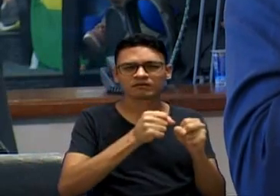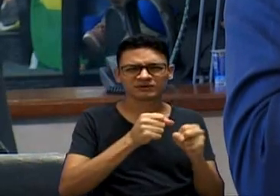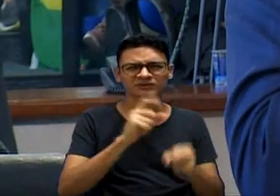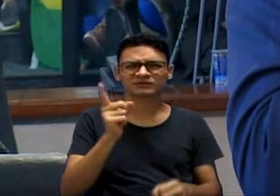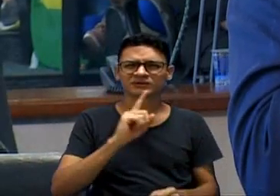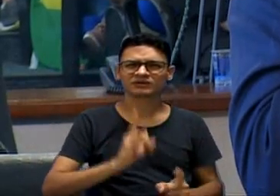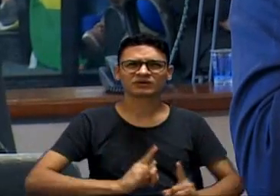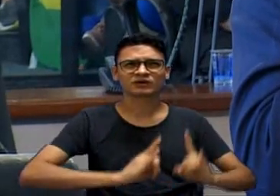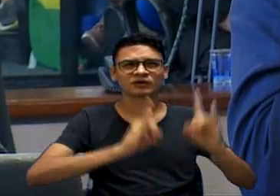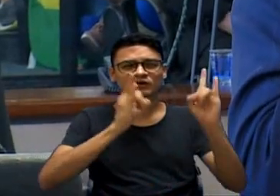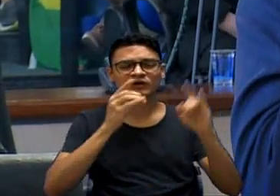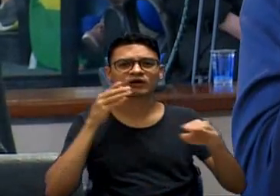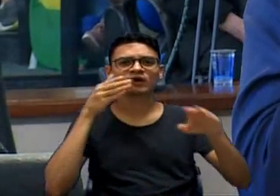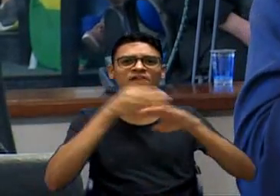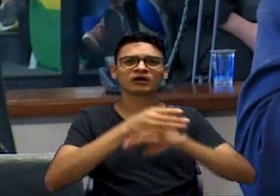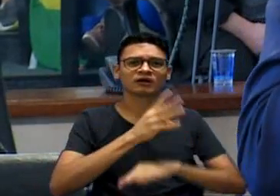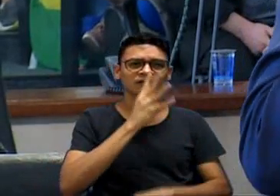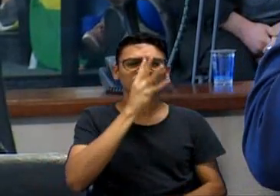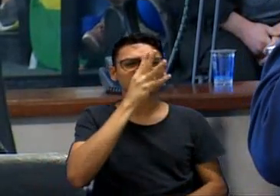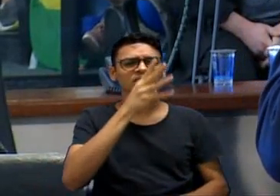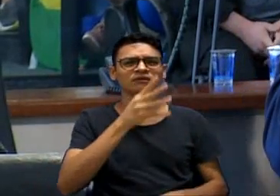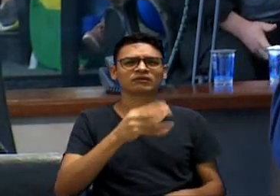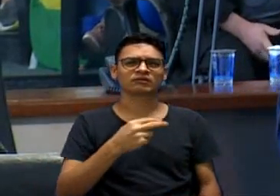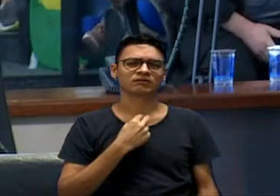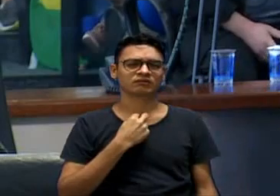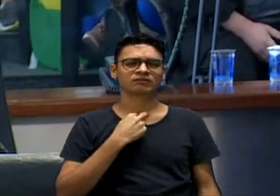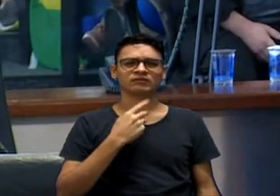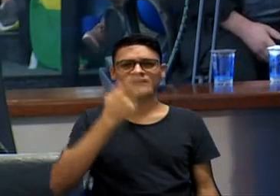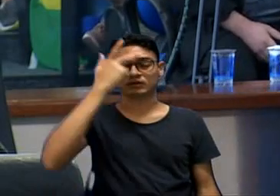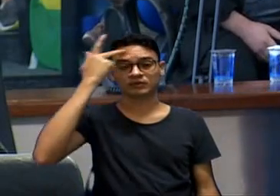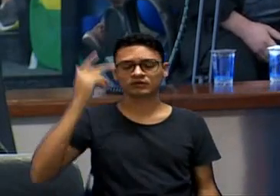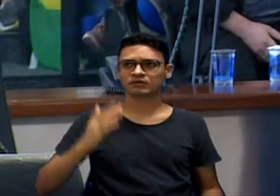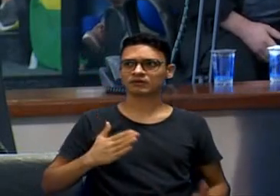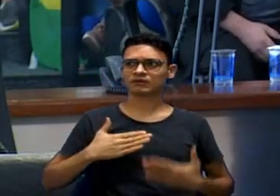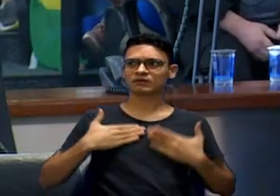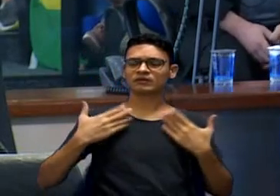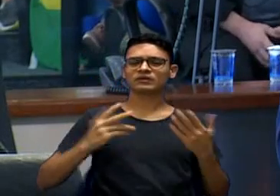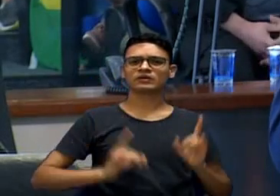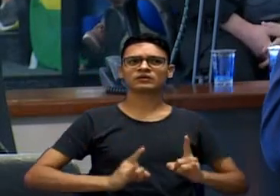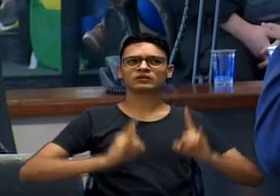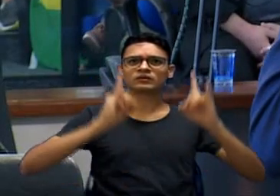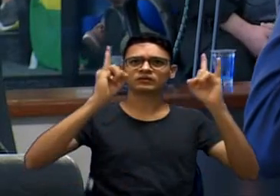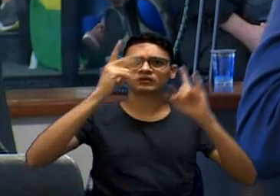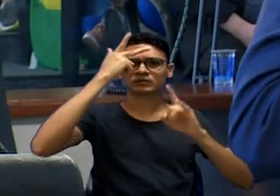condomínio, porque fica uma situação difícil para a pessoa que reside no condomínio